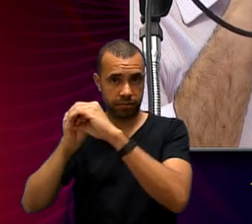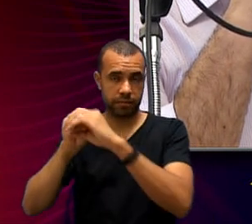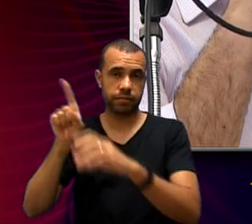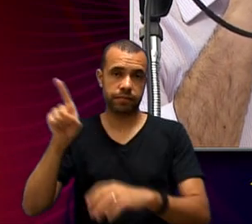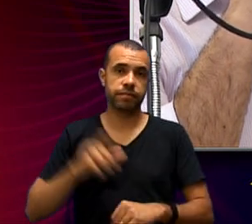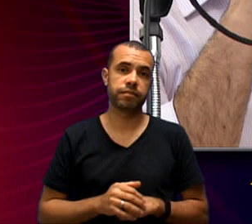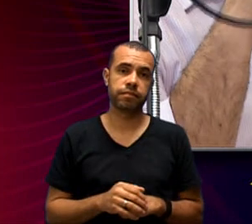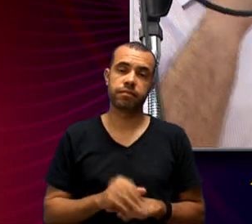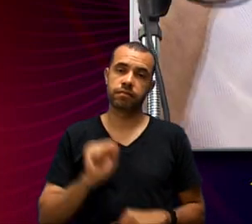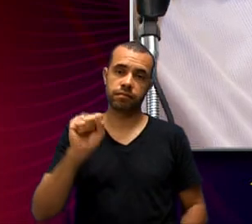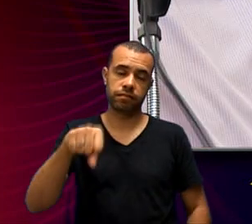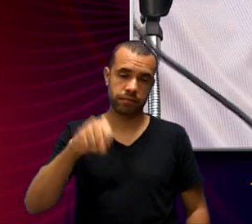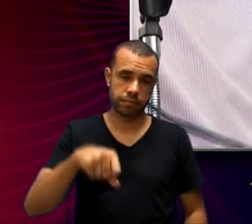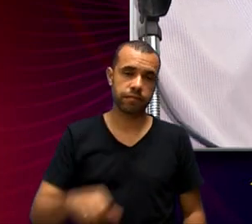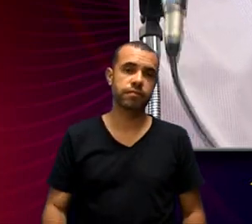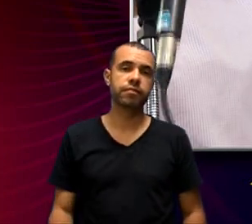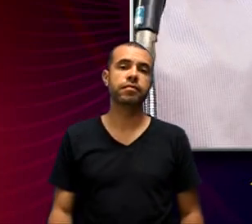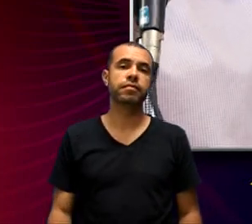Isso.